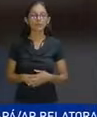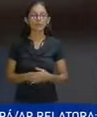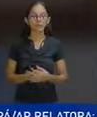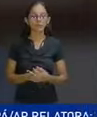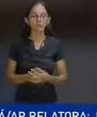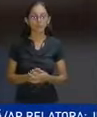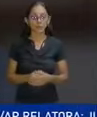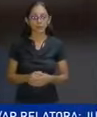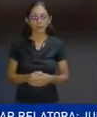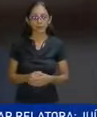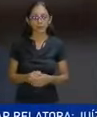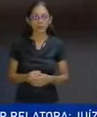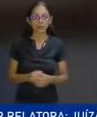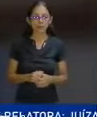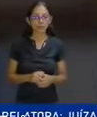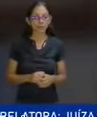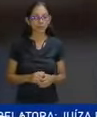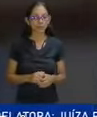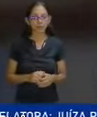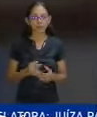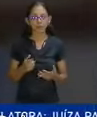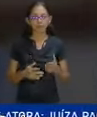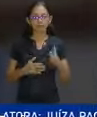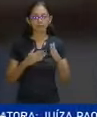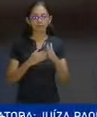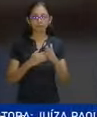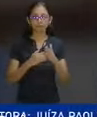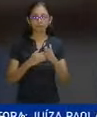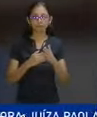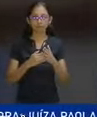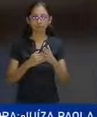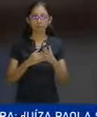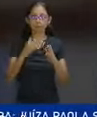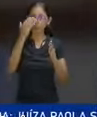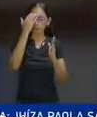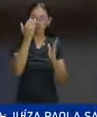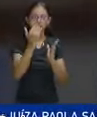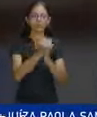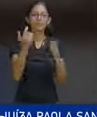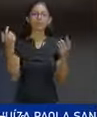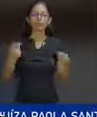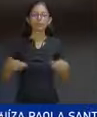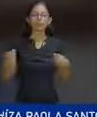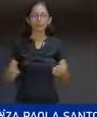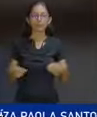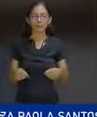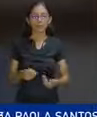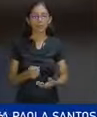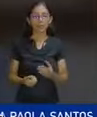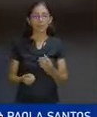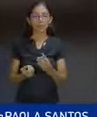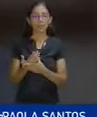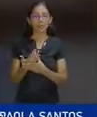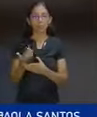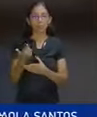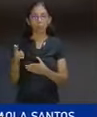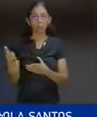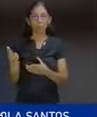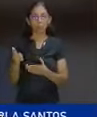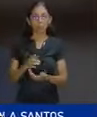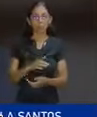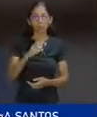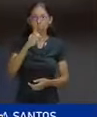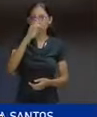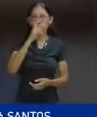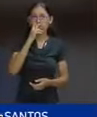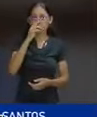cabe, portanto, ao julgador impor limites não previstos pelo Poder Legislativo, no sentido de criar restrições ou delimitações a direitos